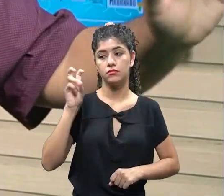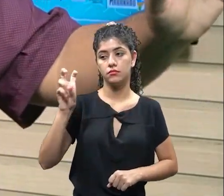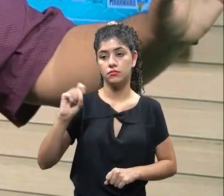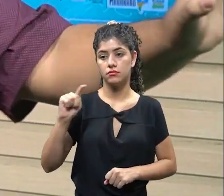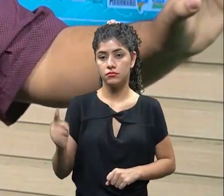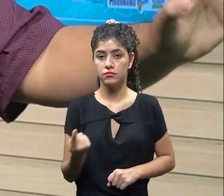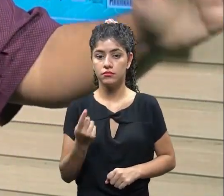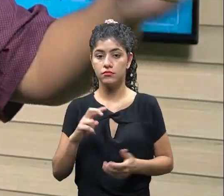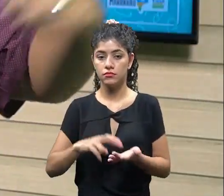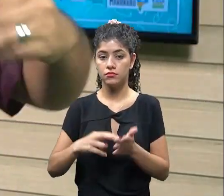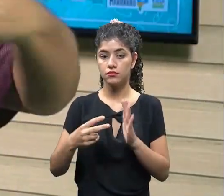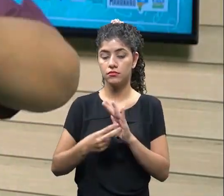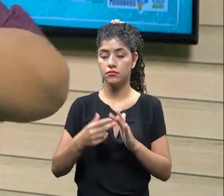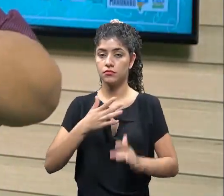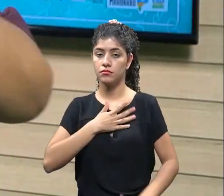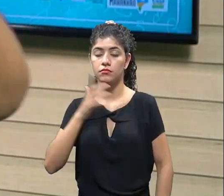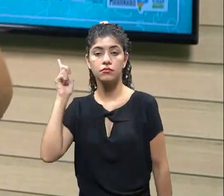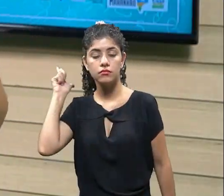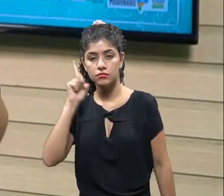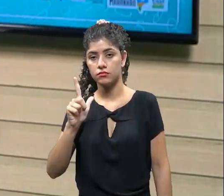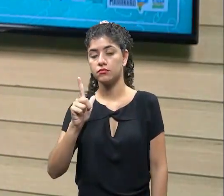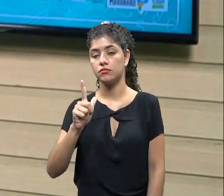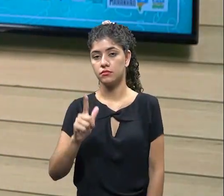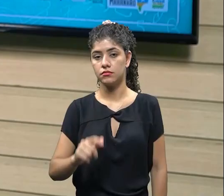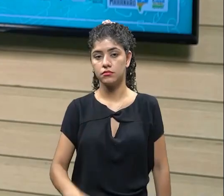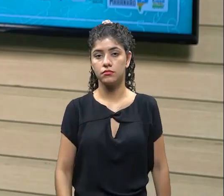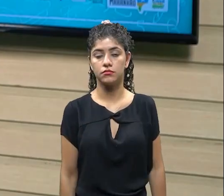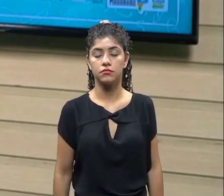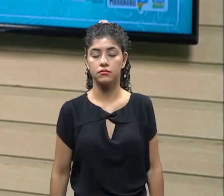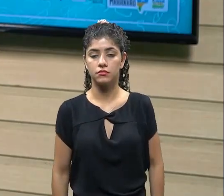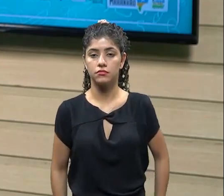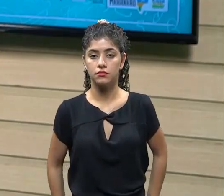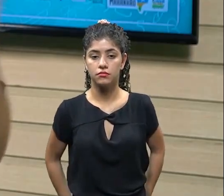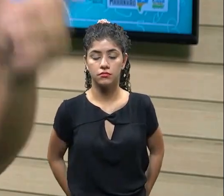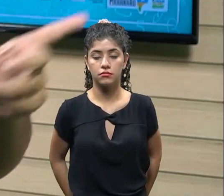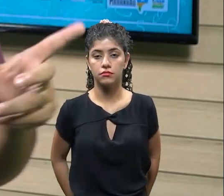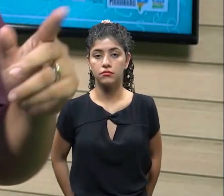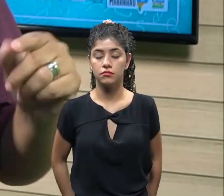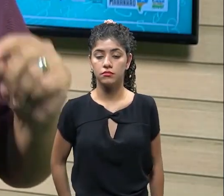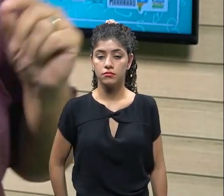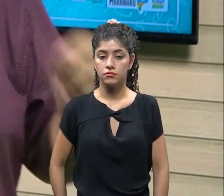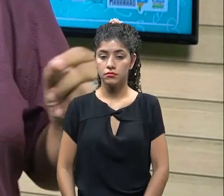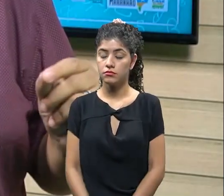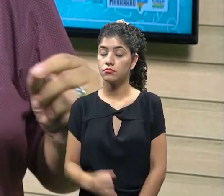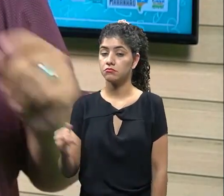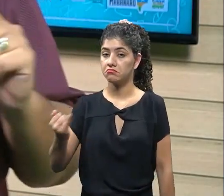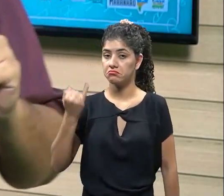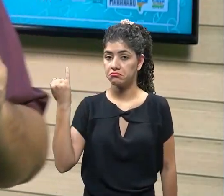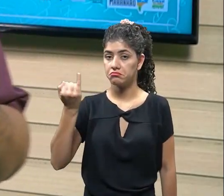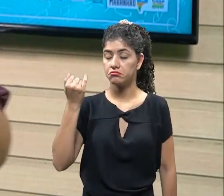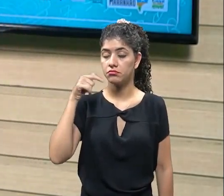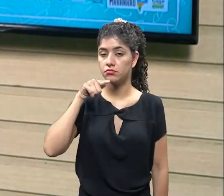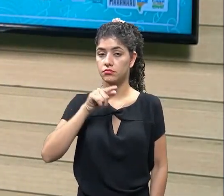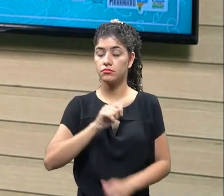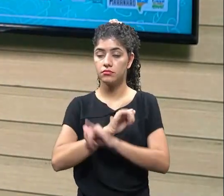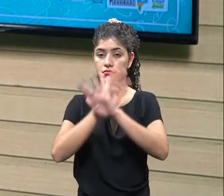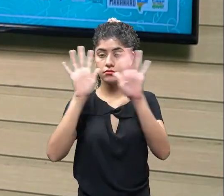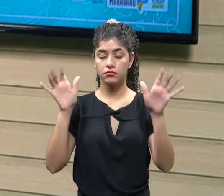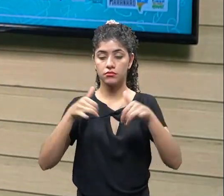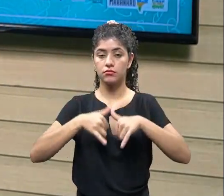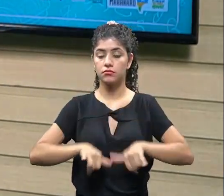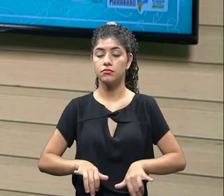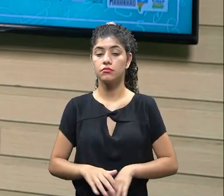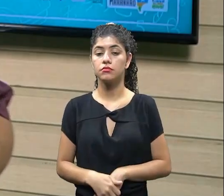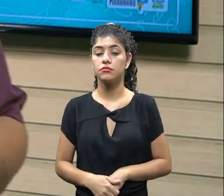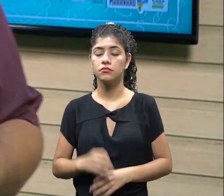lá, isso quer dizer que eu consegui chegar a esse objetivo, tá bom? Então, esse é um ponto muito importante você deixar.